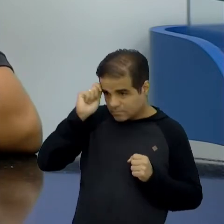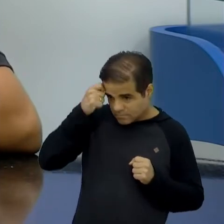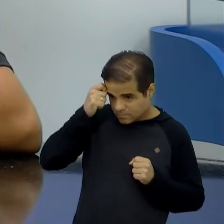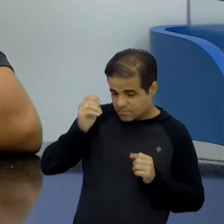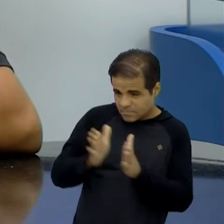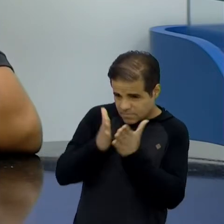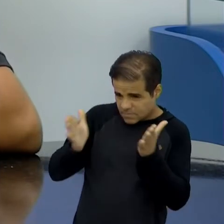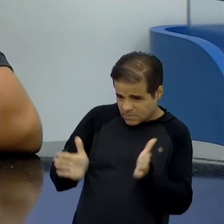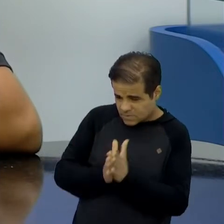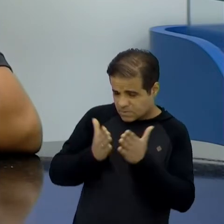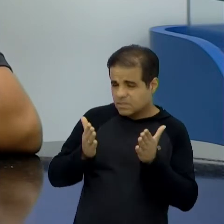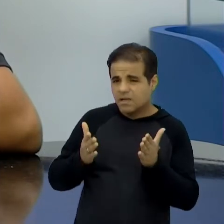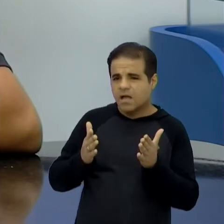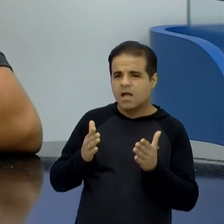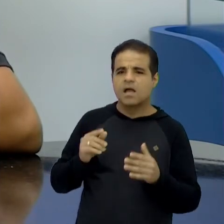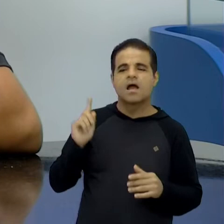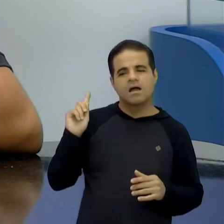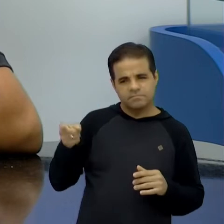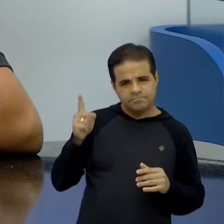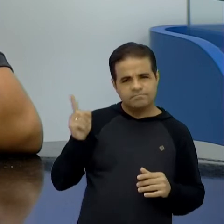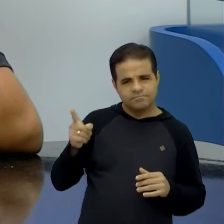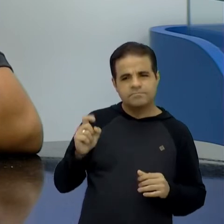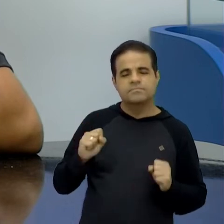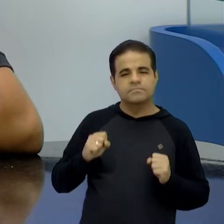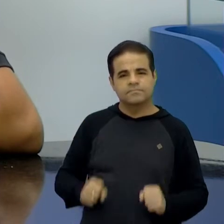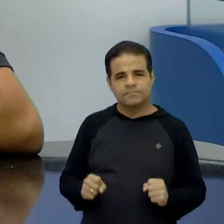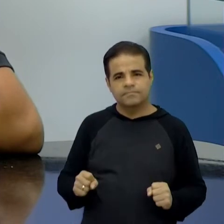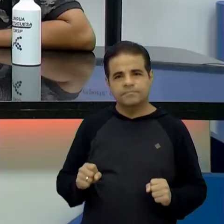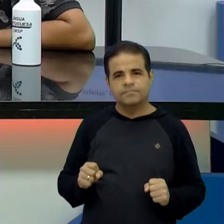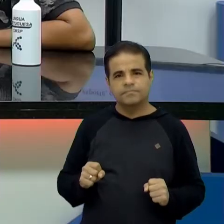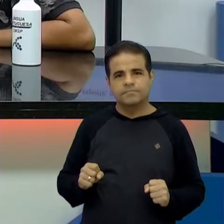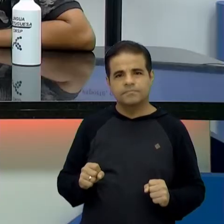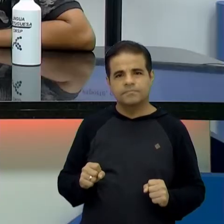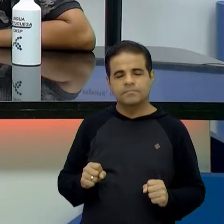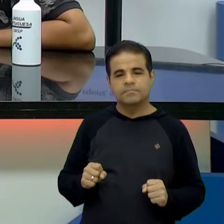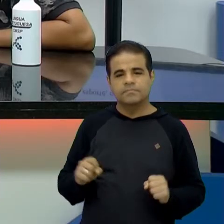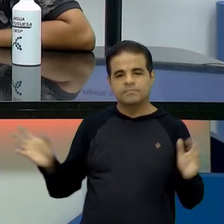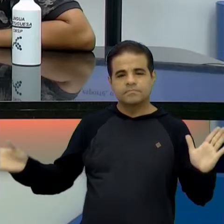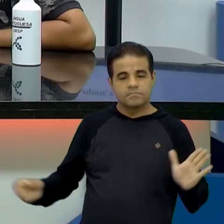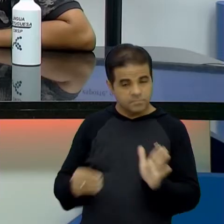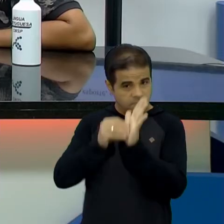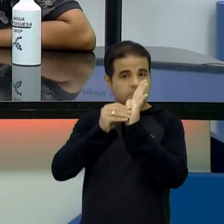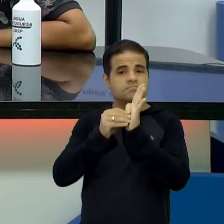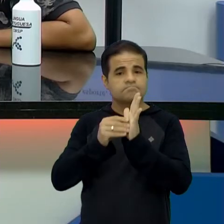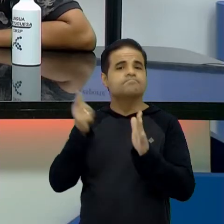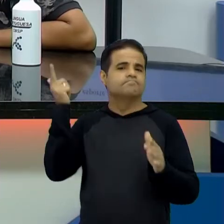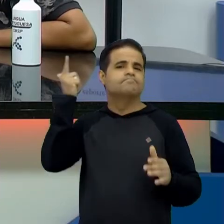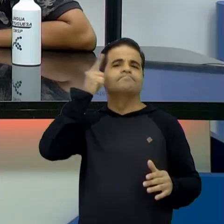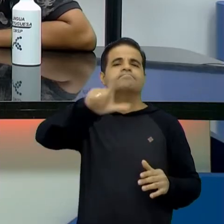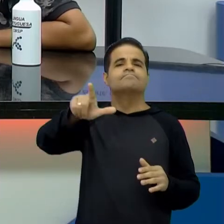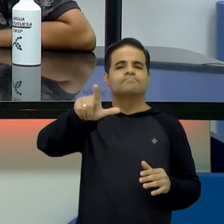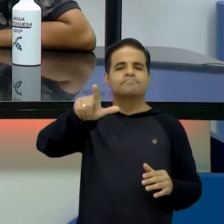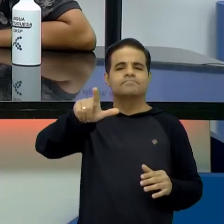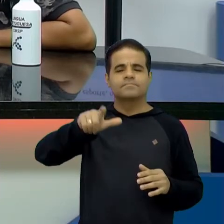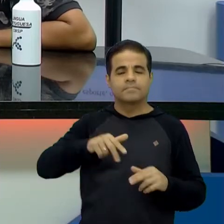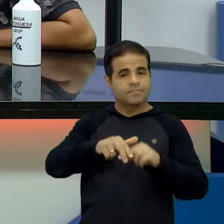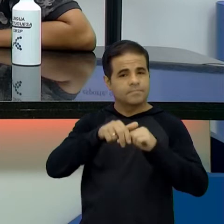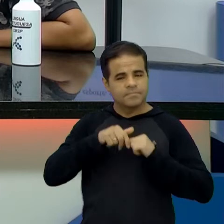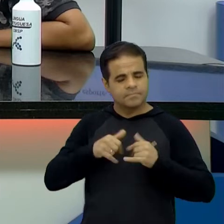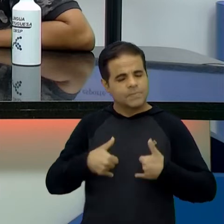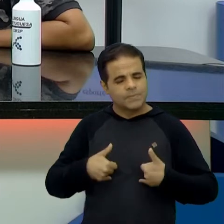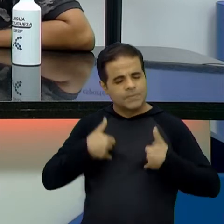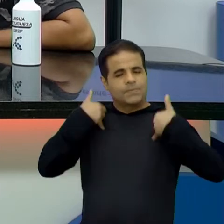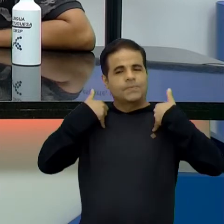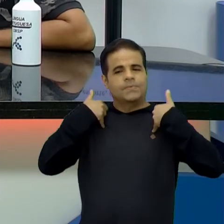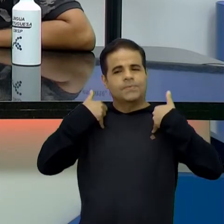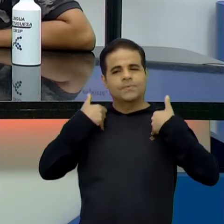periférica, se destacando, ela fala, eu posso estar ali. Eu posso, e ela foi. E conquistou. E arrasou. É isso mesmo. Por isso que eu tenho orgulho